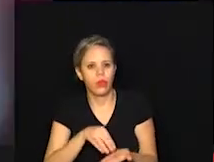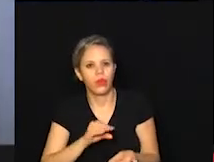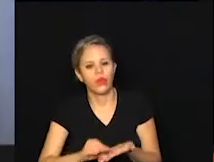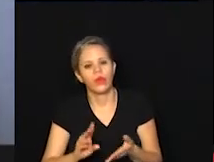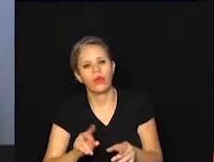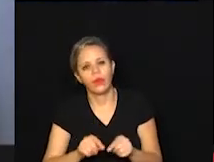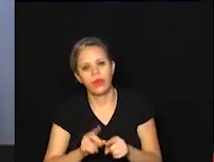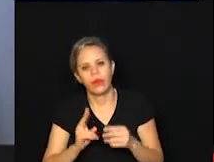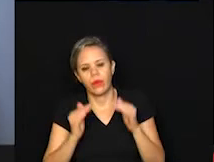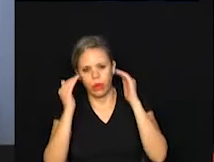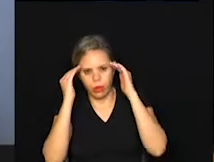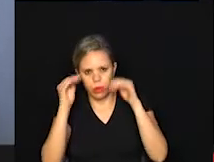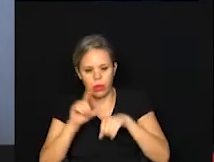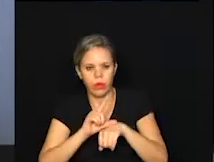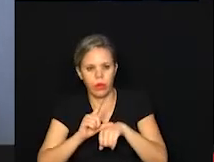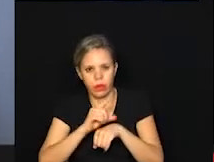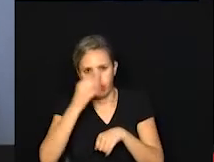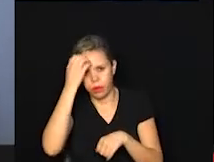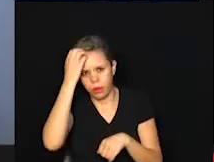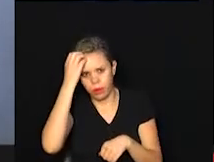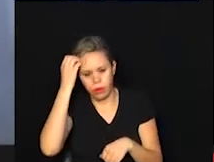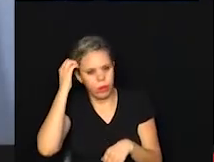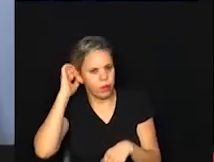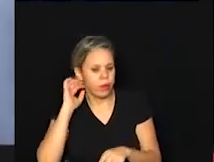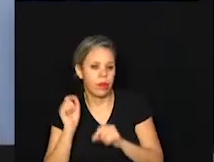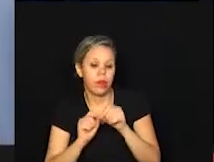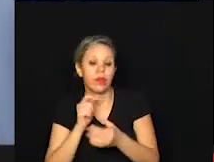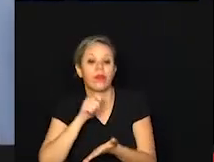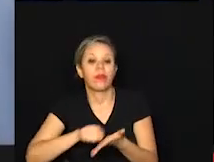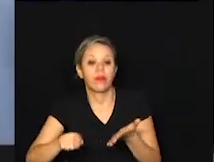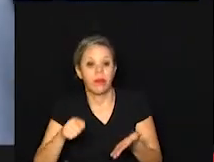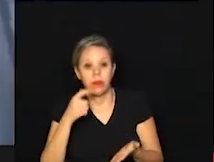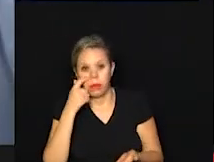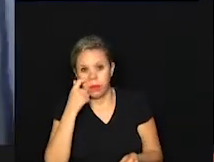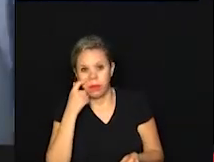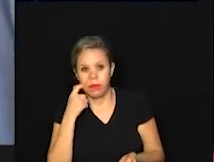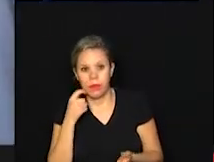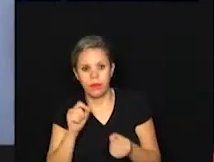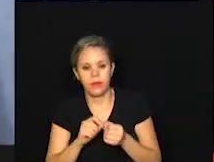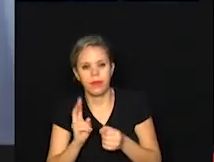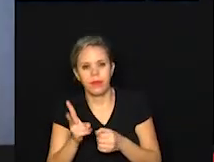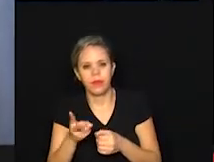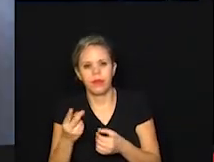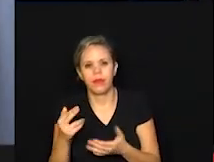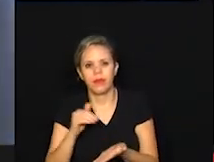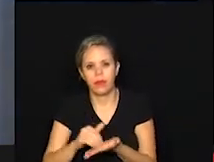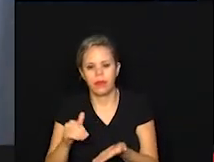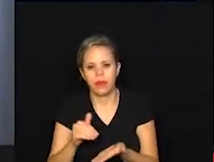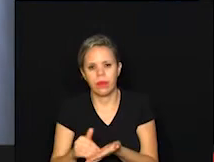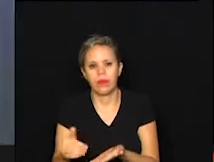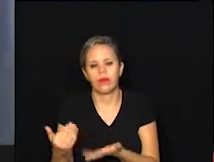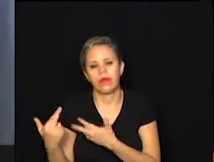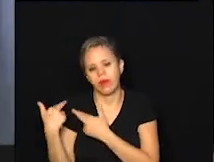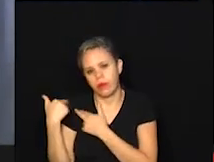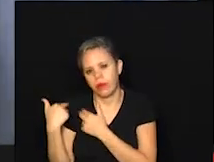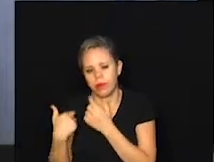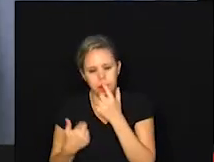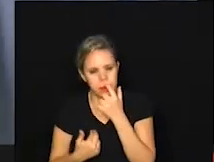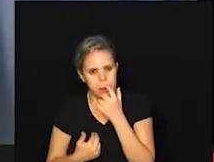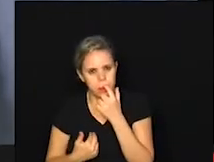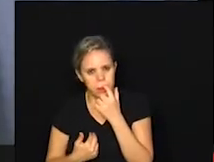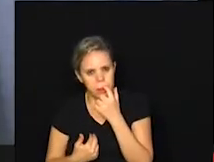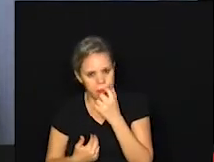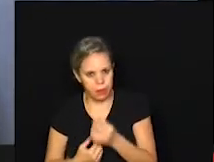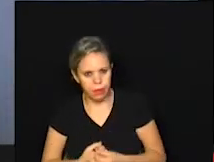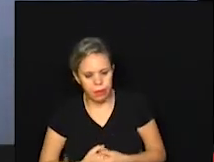segue essa legislação. Então, quem assina vai ser sempre a secretária onde